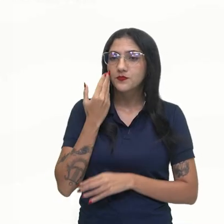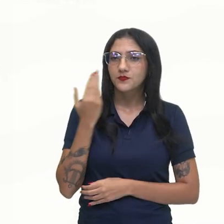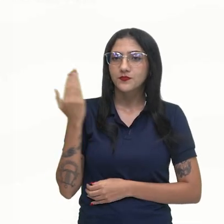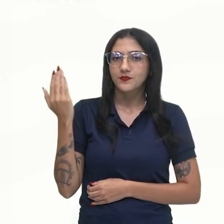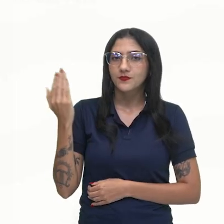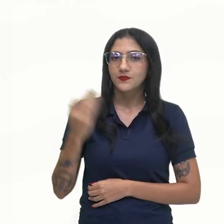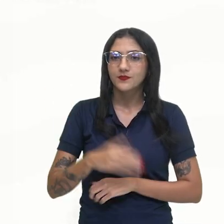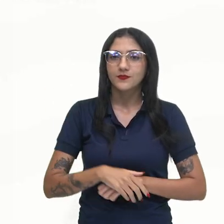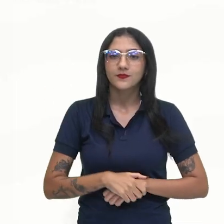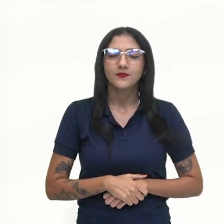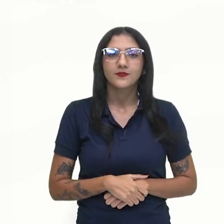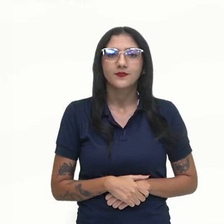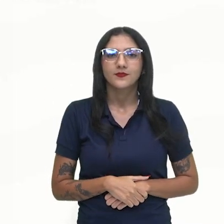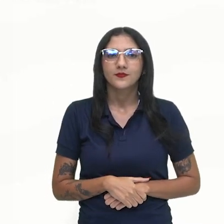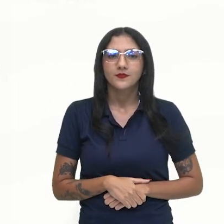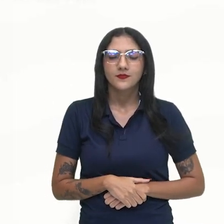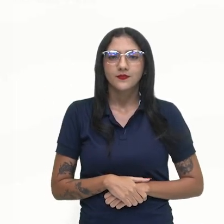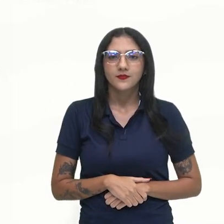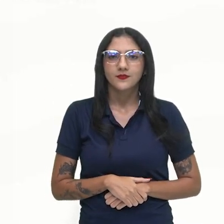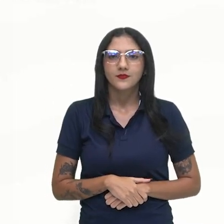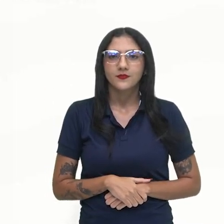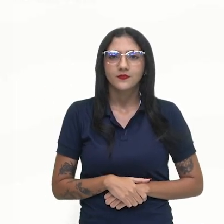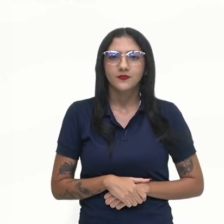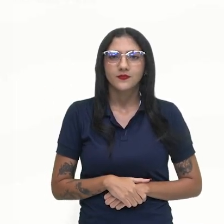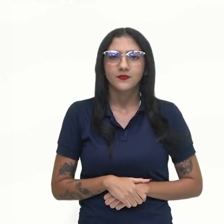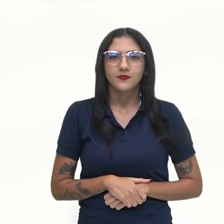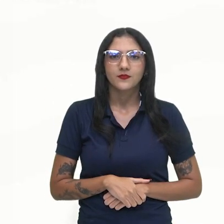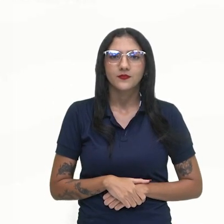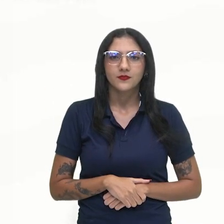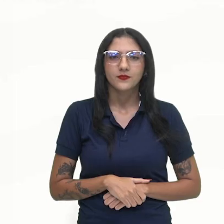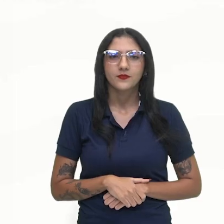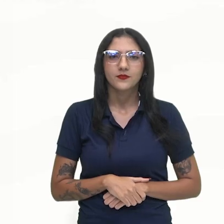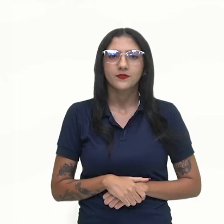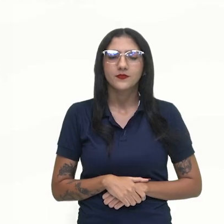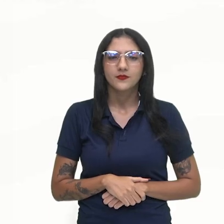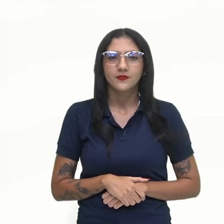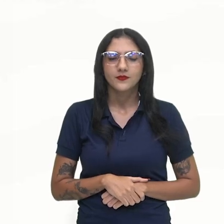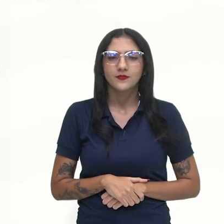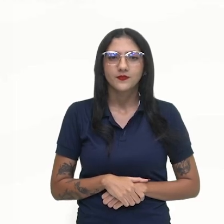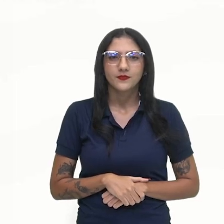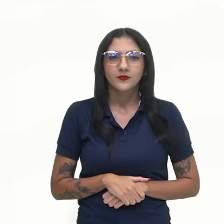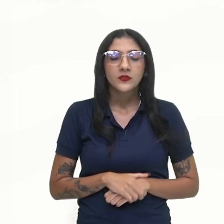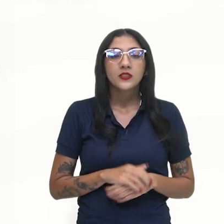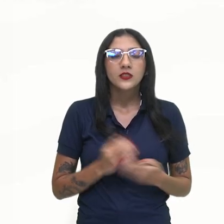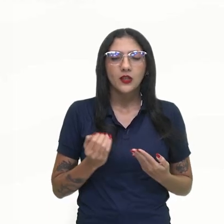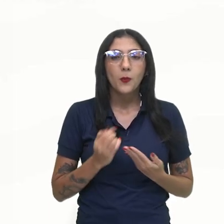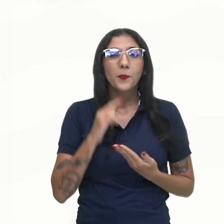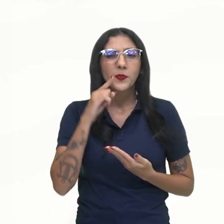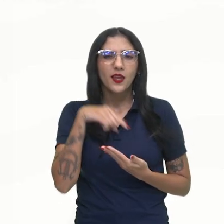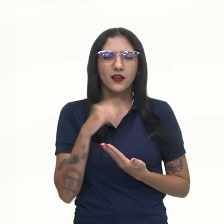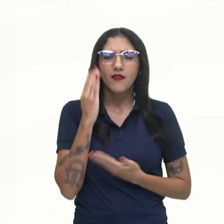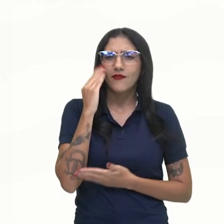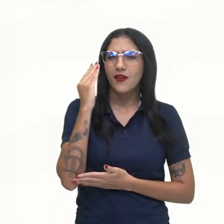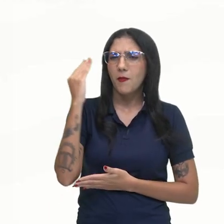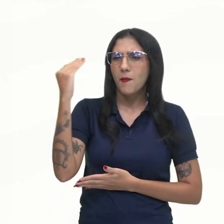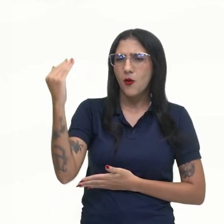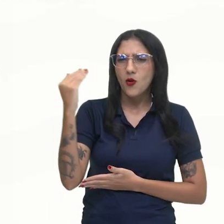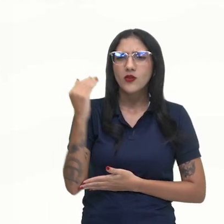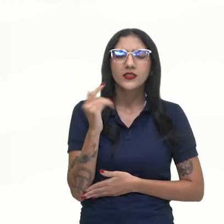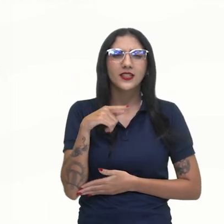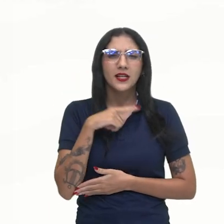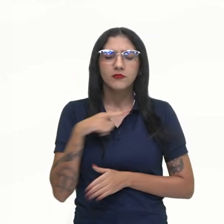the most national cuisine of Brazilian cuisines. Então, ela é conhecida como a